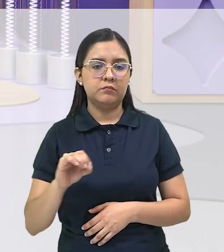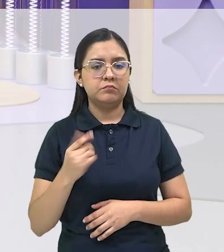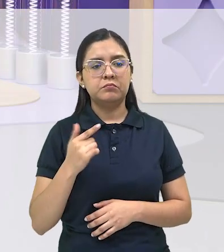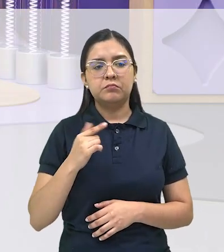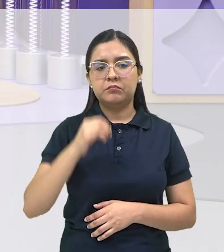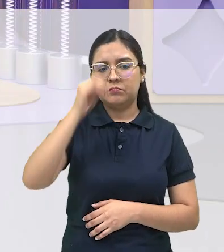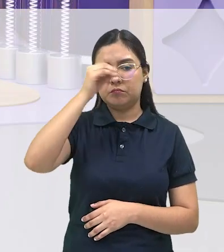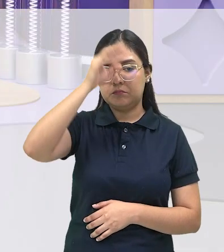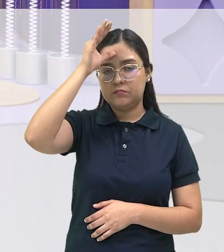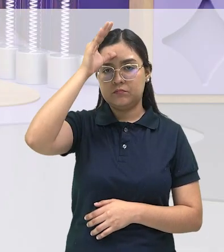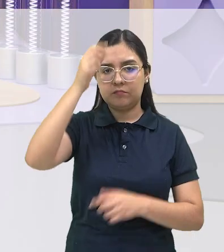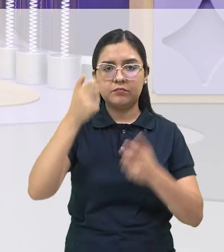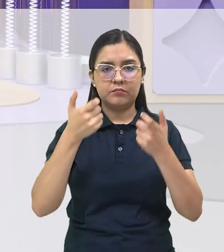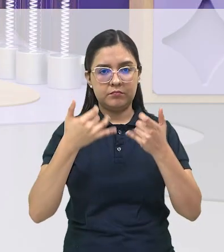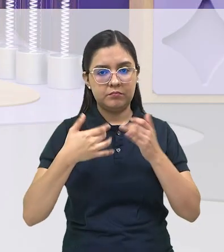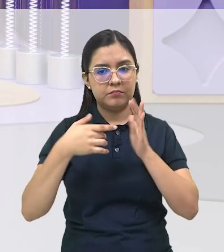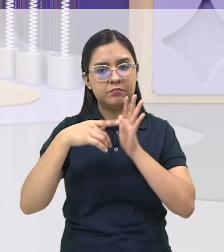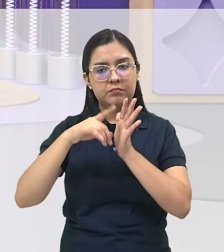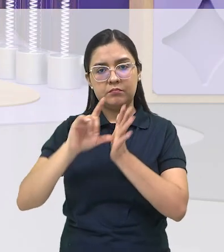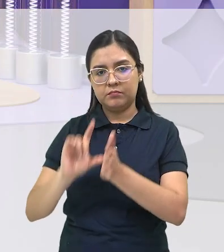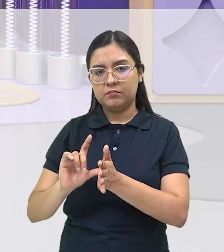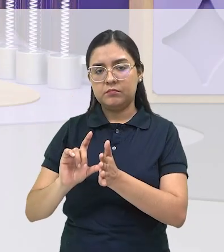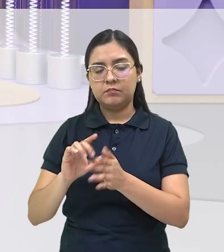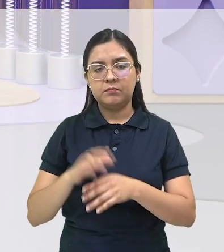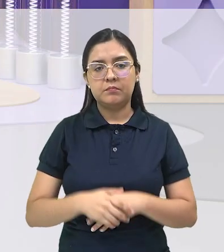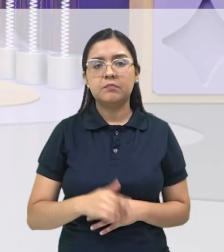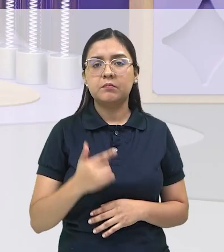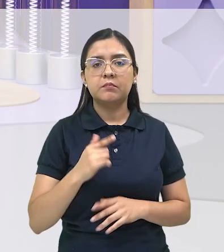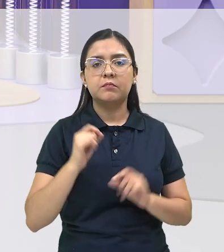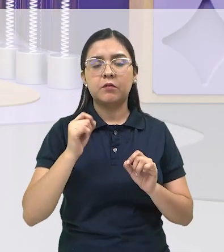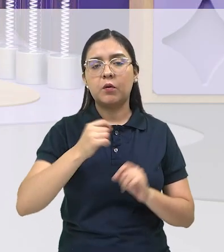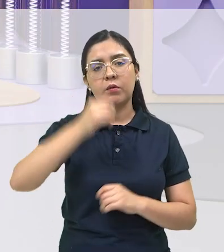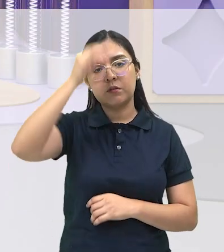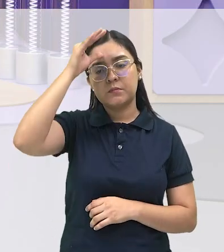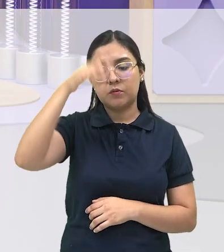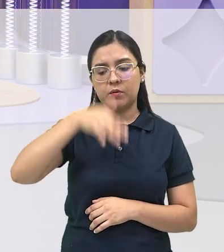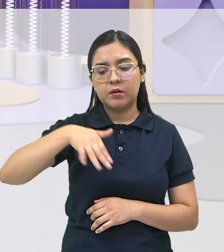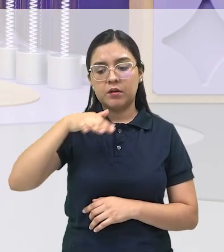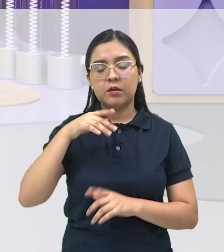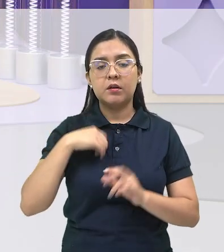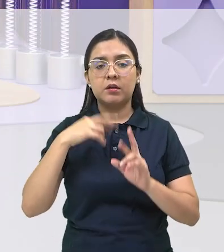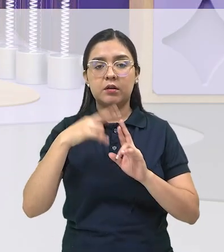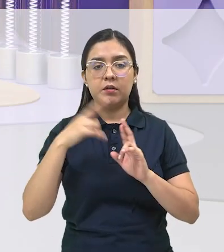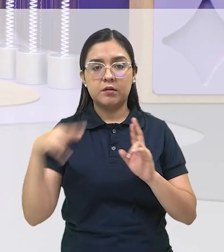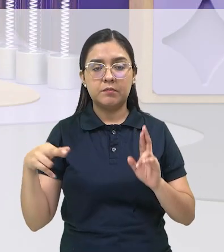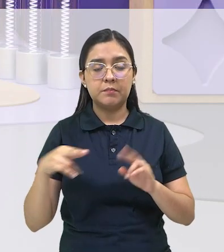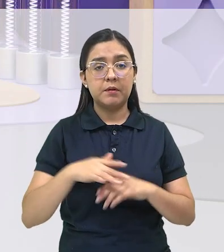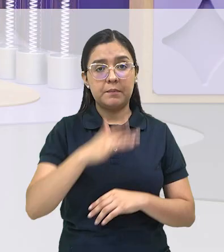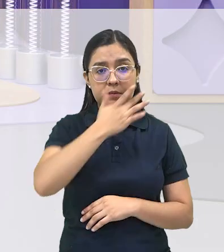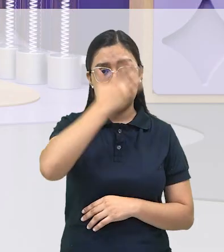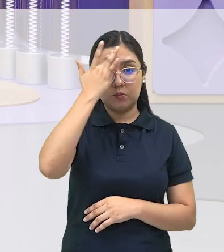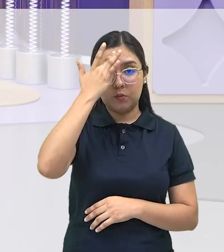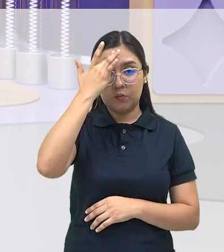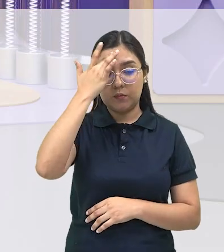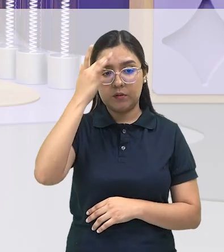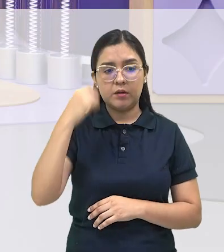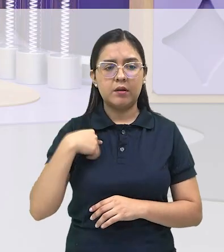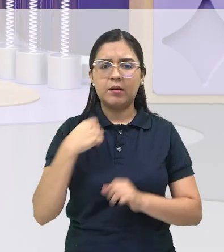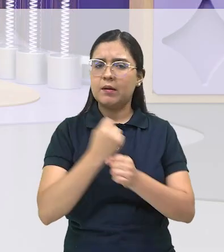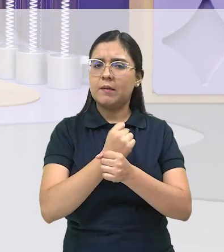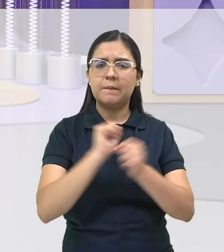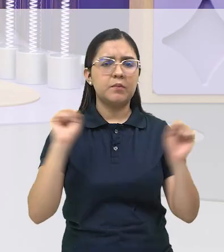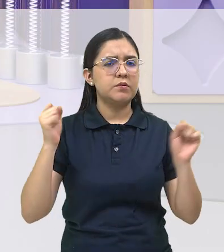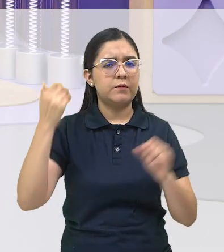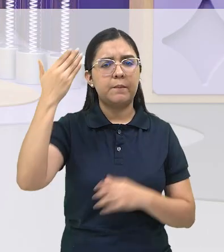conhecimento, como foi falado um pouquinho antes, sem conhecimento religioso. Para o agnóstico, é